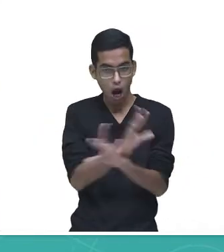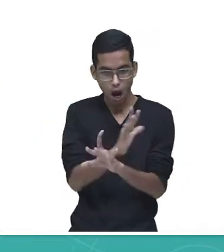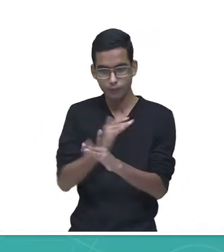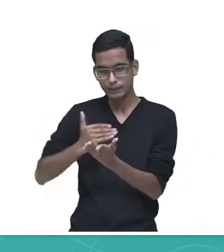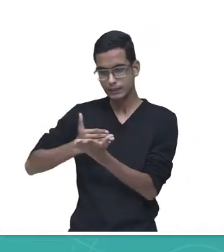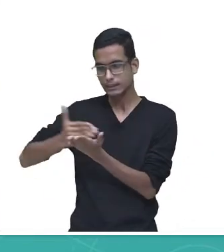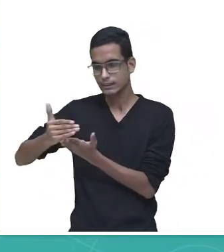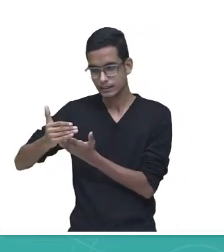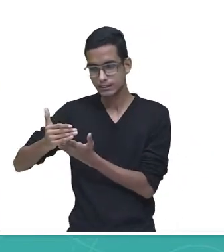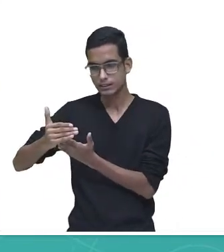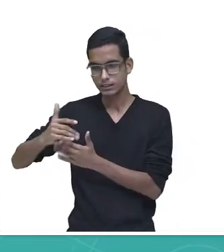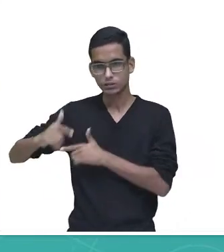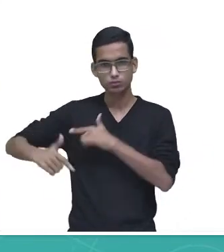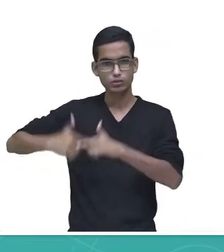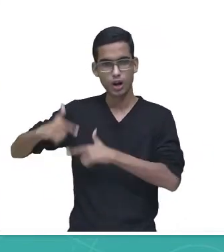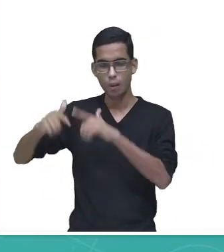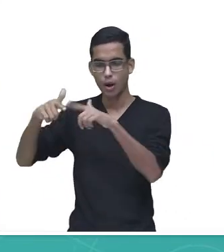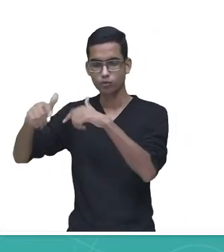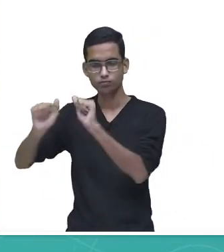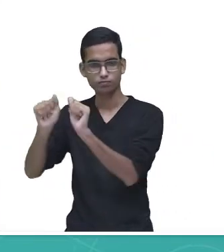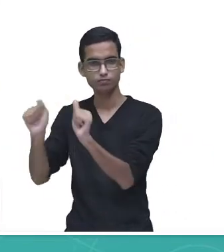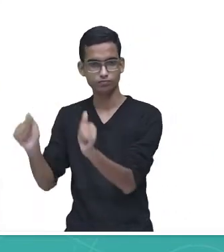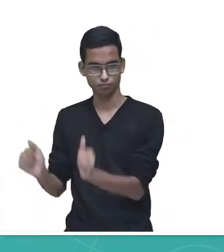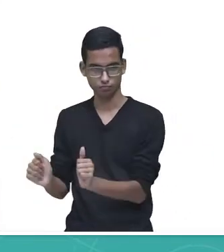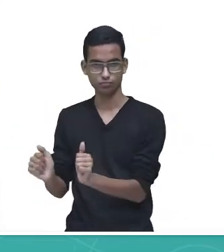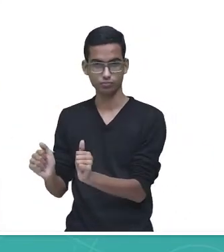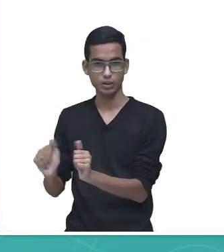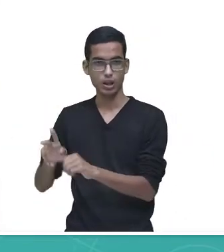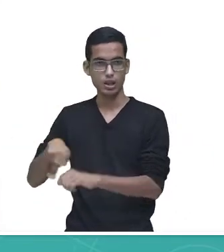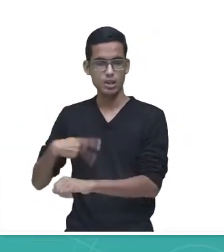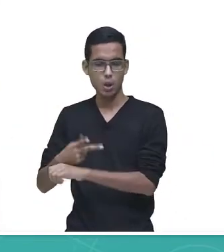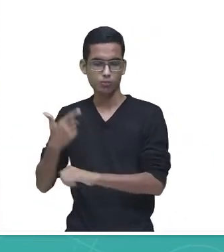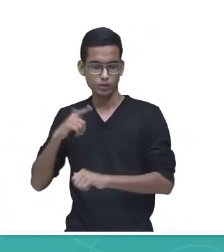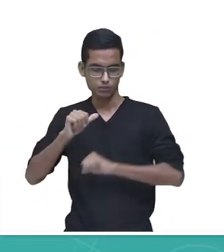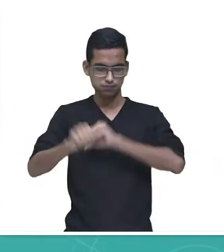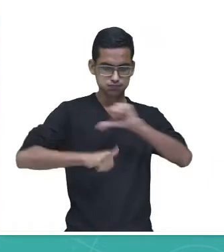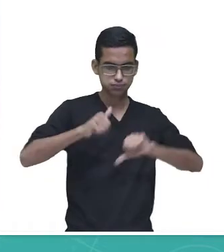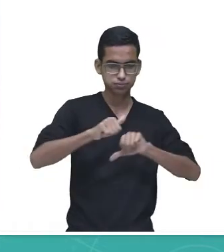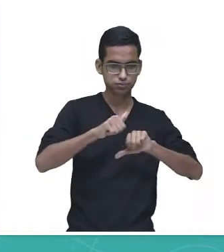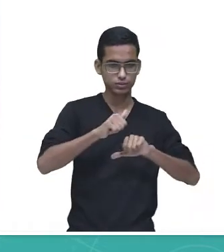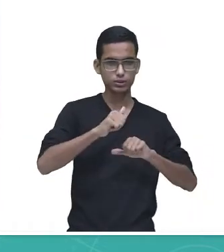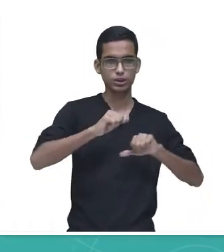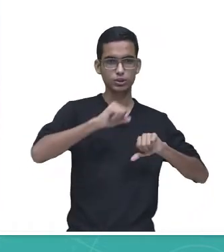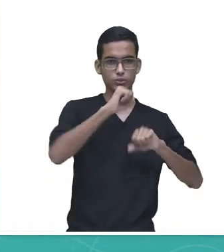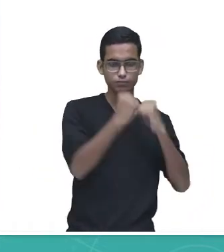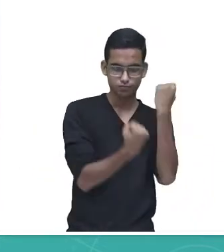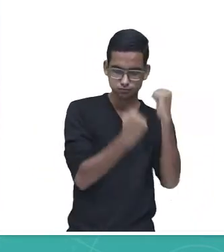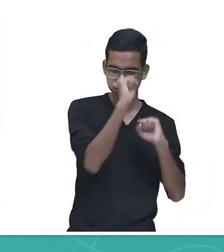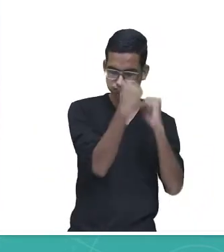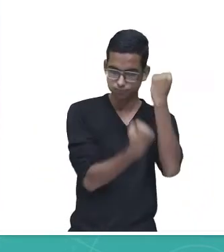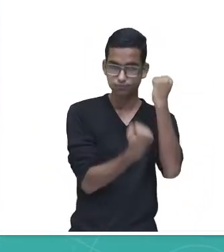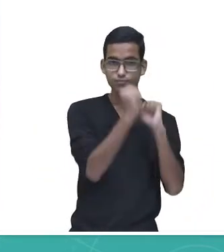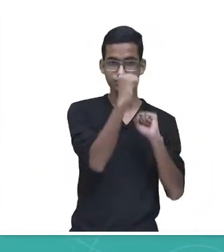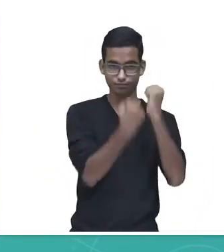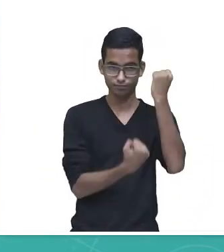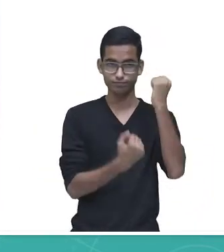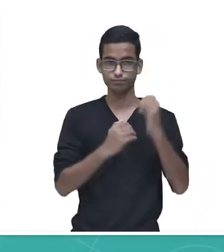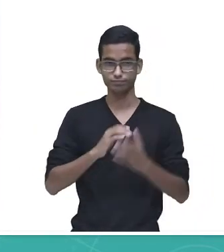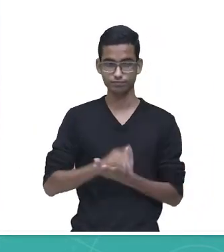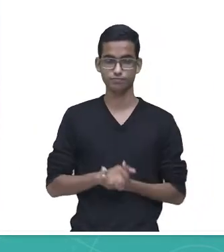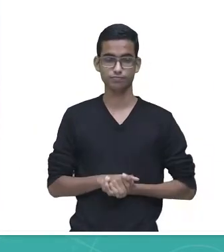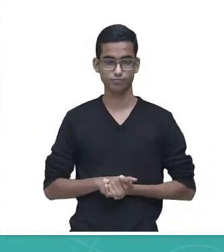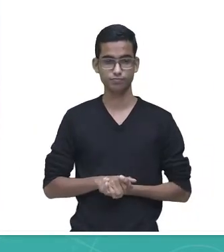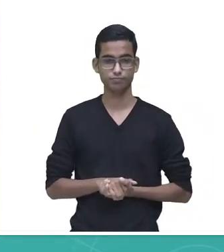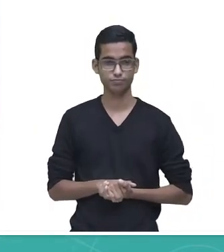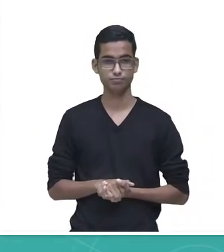temos máquinas utilizando o processo de mão de obra, contribuindo com a mão de obra. Vamos